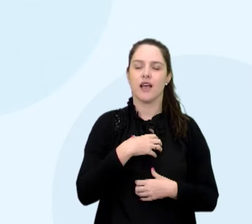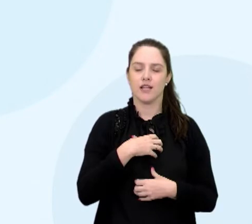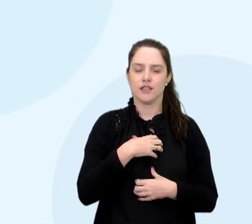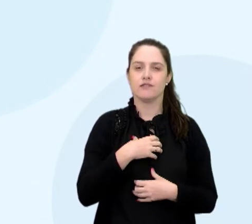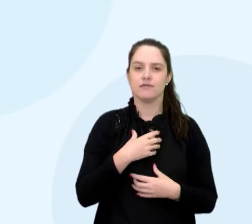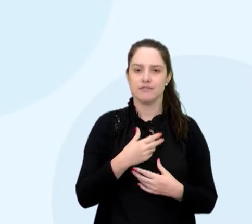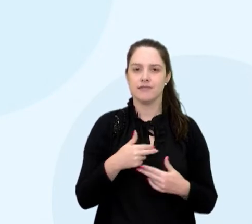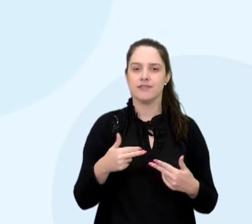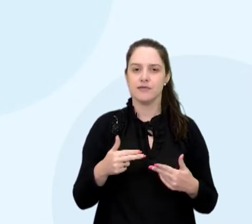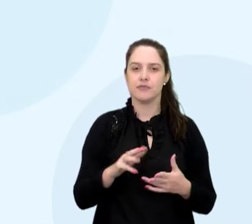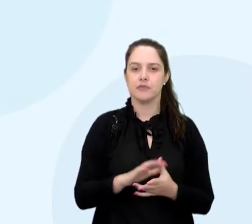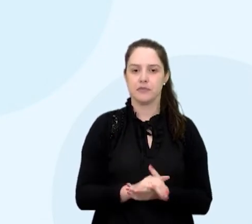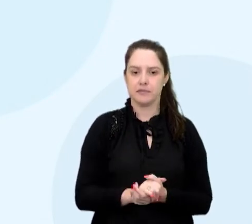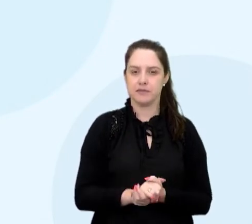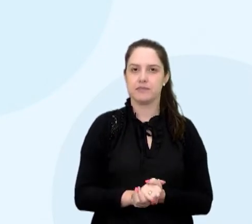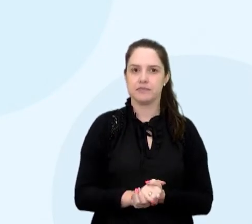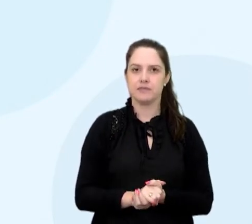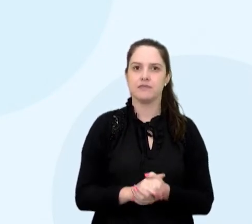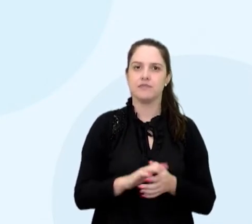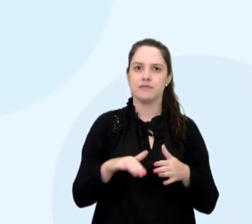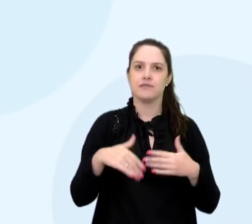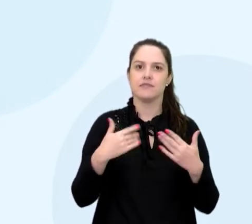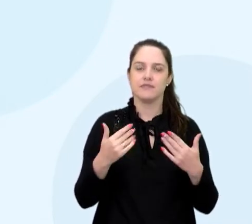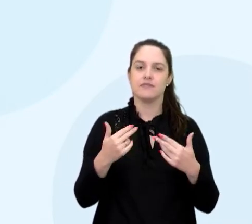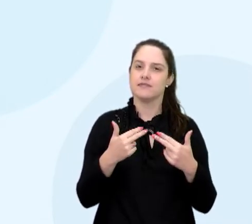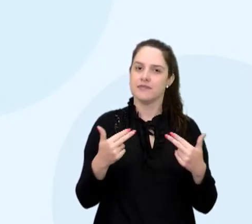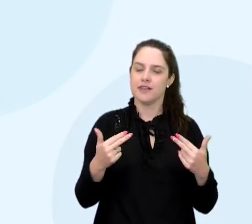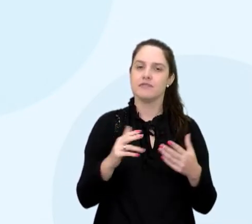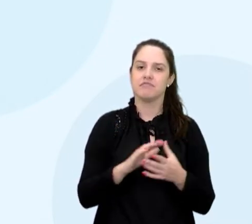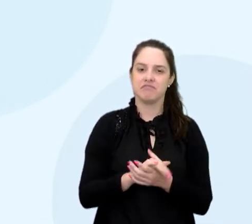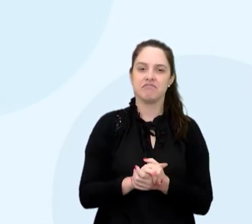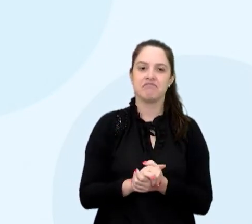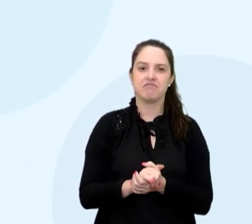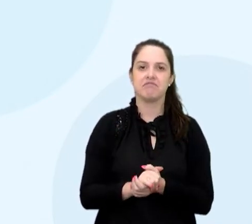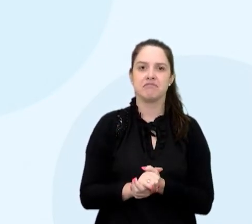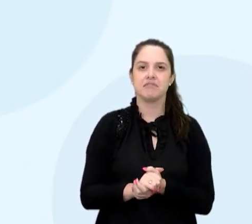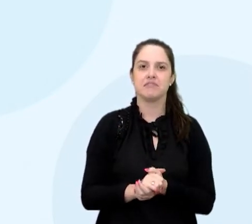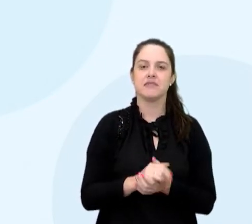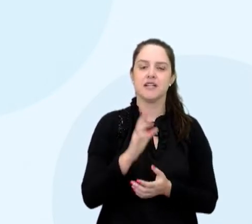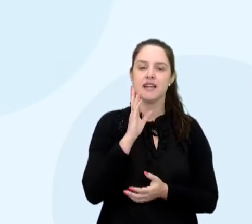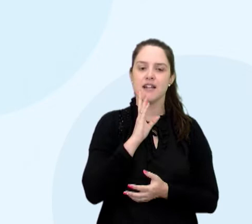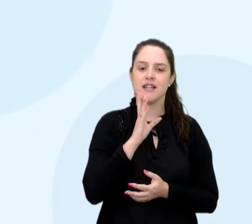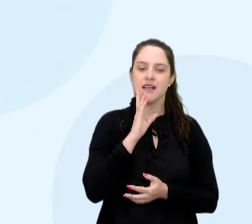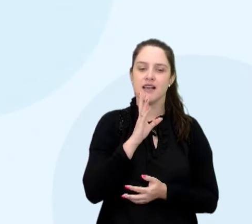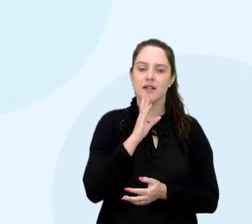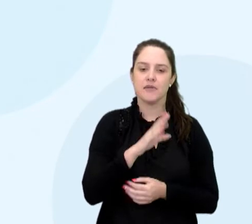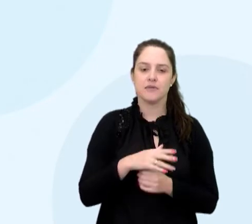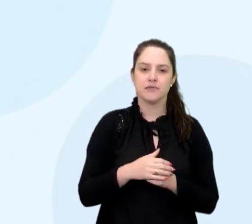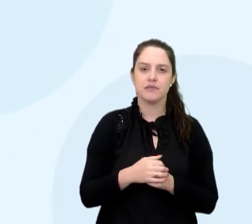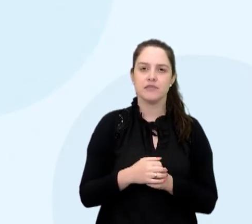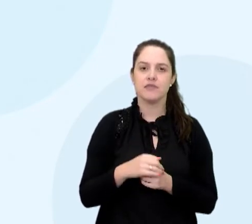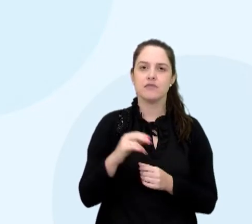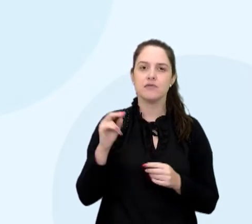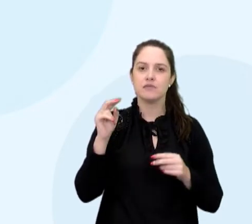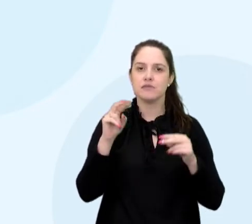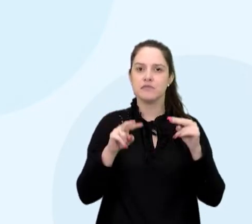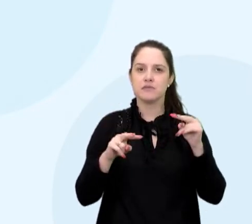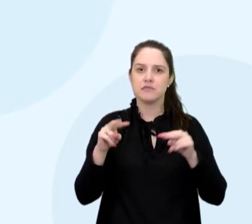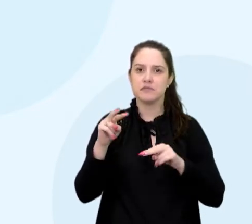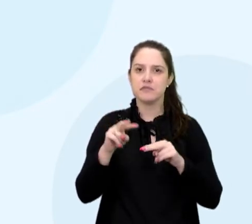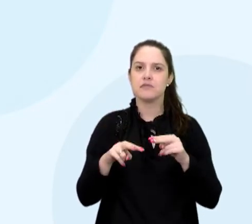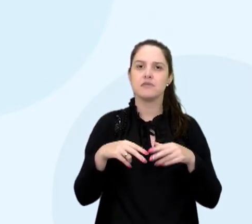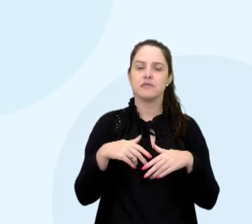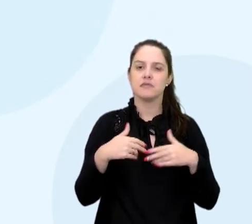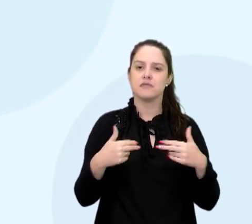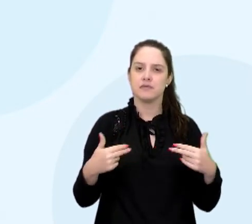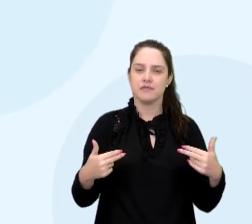é muito grande, né? Embora a imagem seja bonita, né? Tá um espetáculo. Aquela parte tá de lá parabéns. Do Se tivesse aplausos, eu ia pedir aplausos pra você. Ia